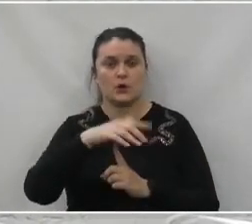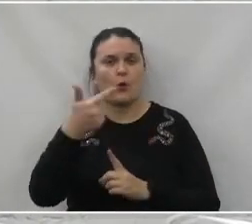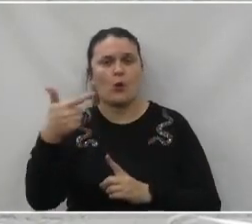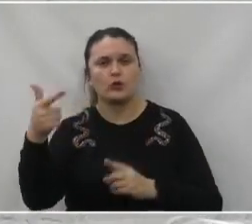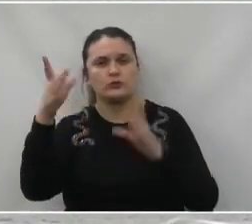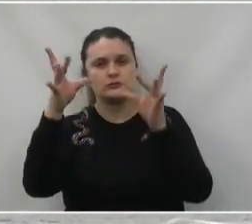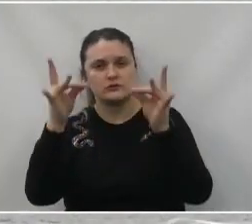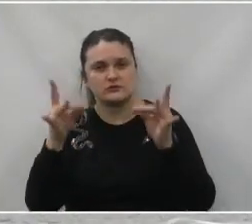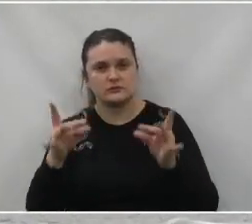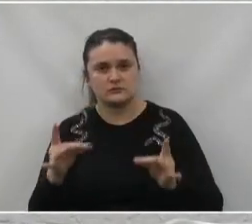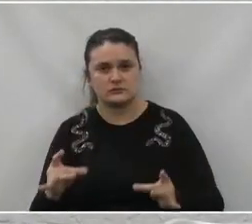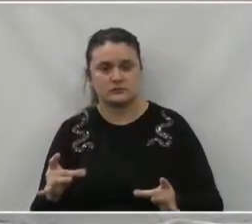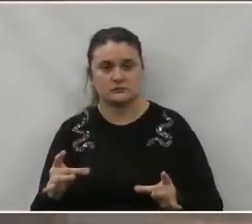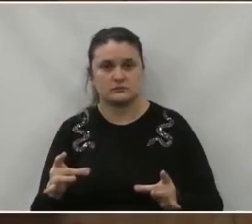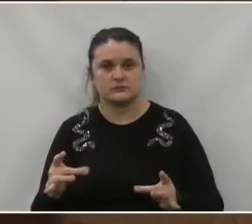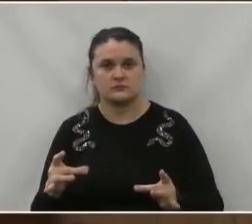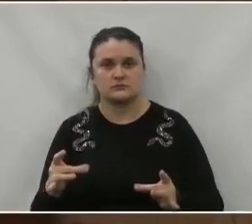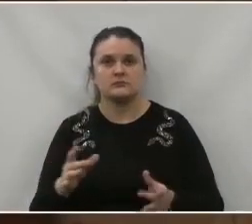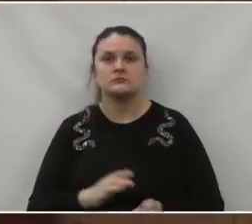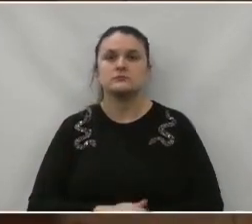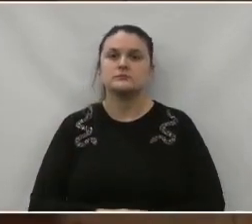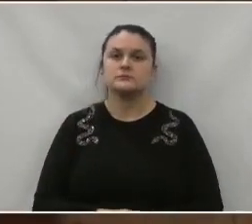outras providências.